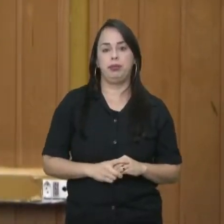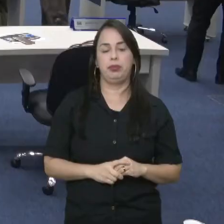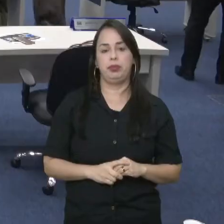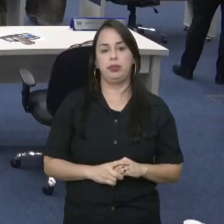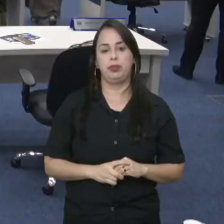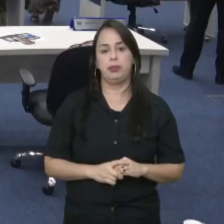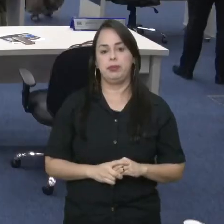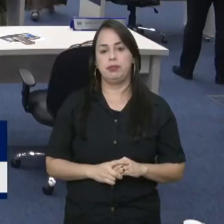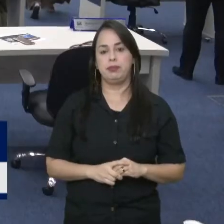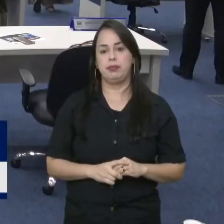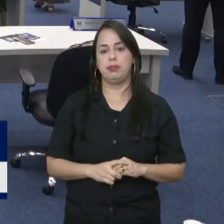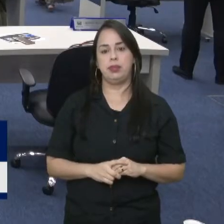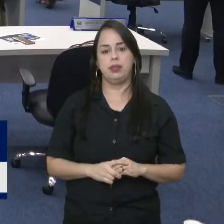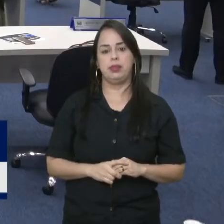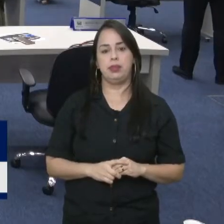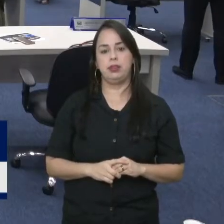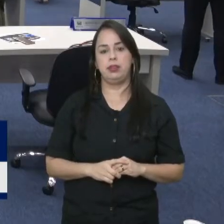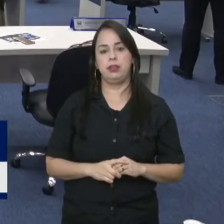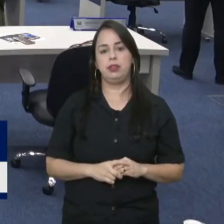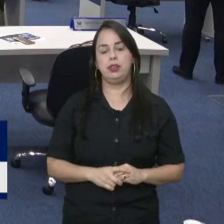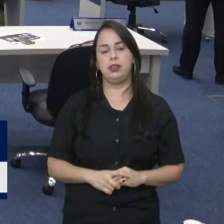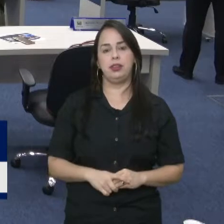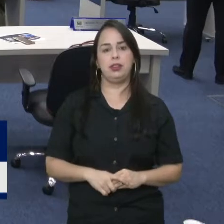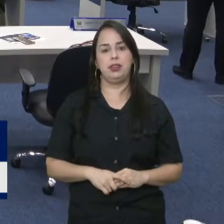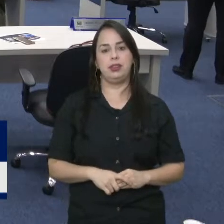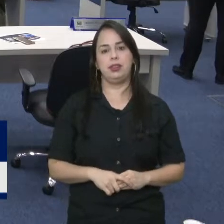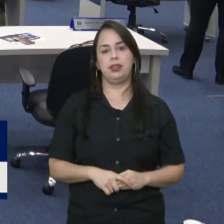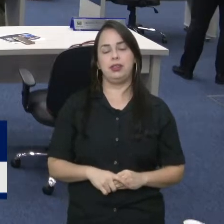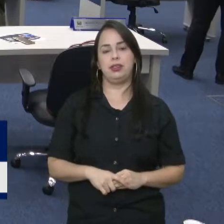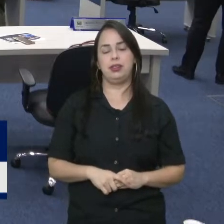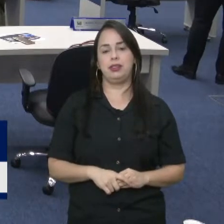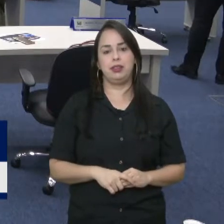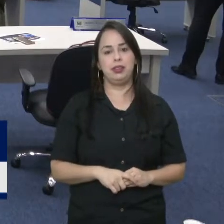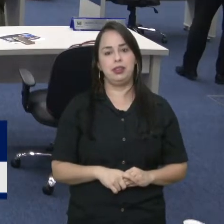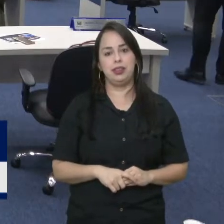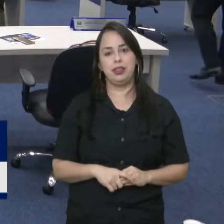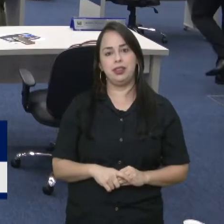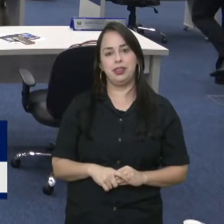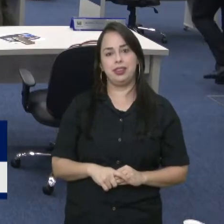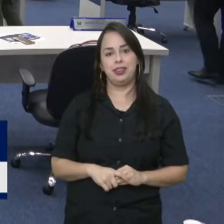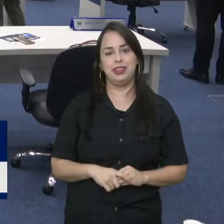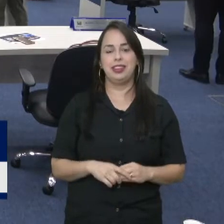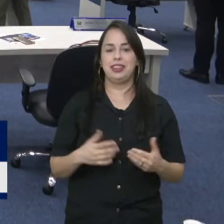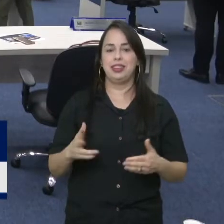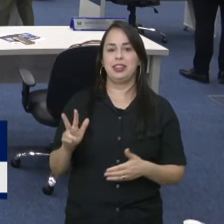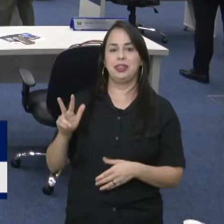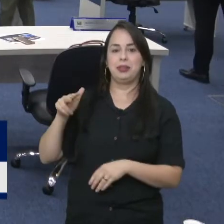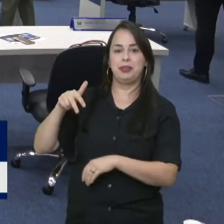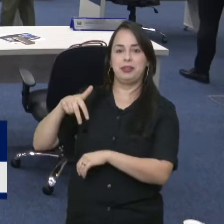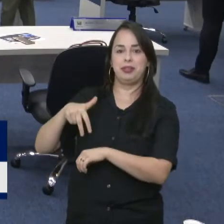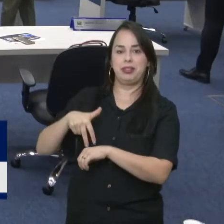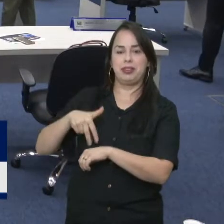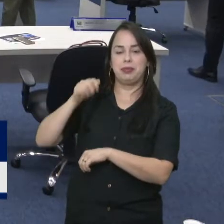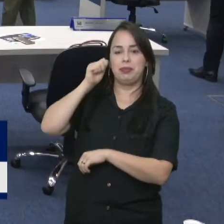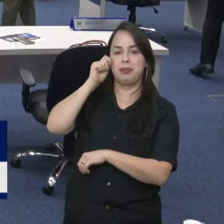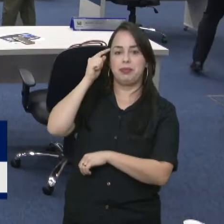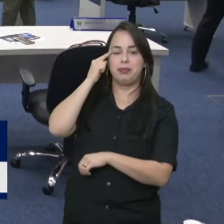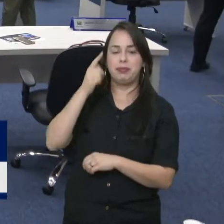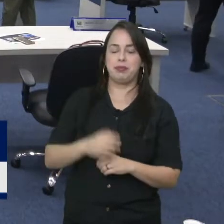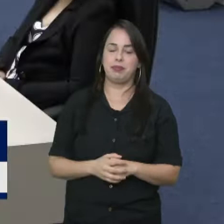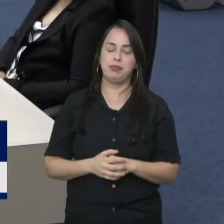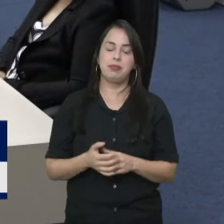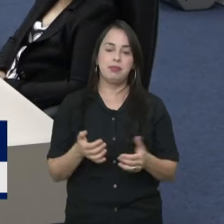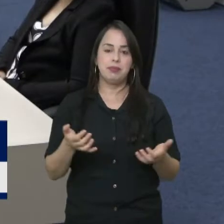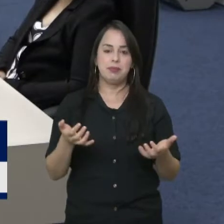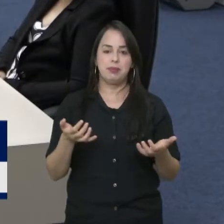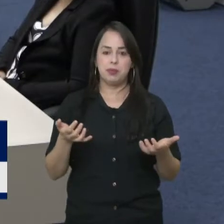Com Com a palavra, a vereadora Amélia Naomi. Eu queria aqui